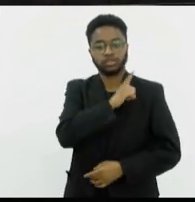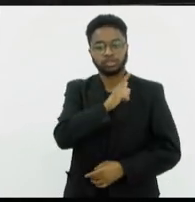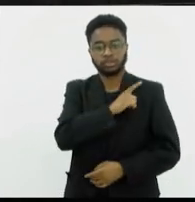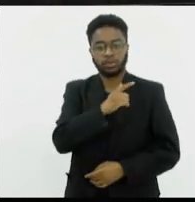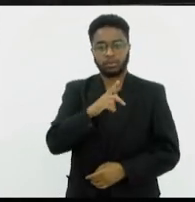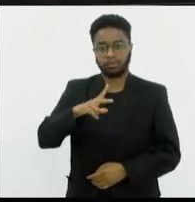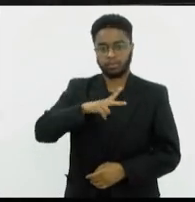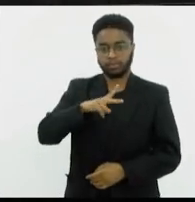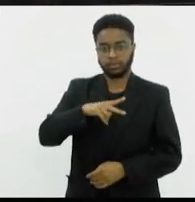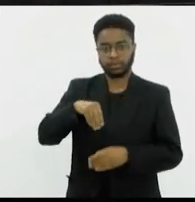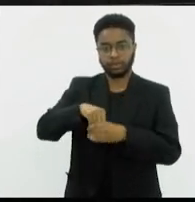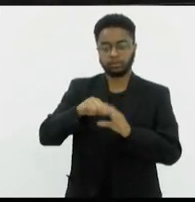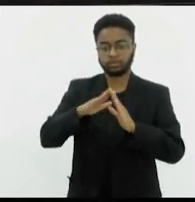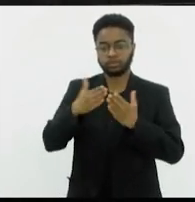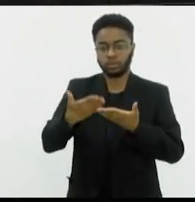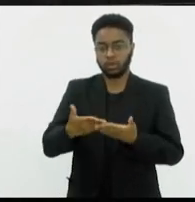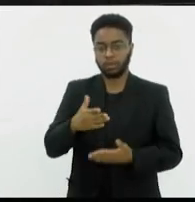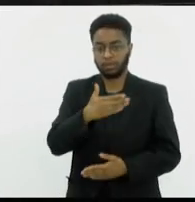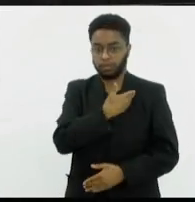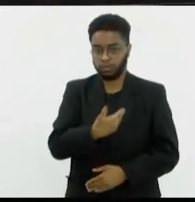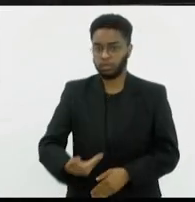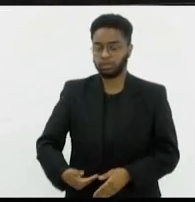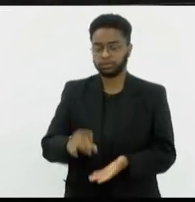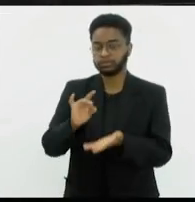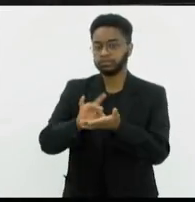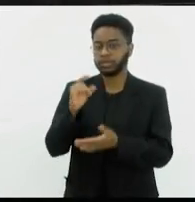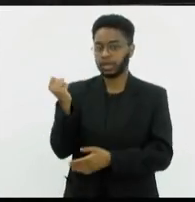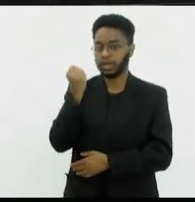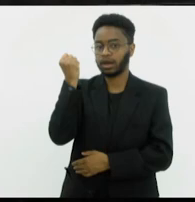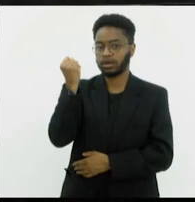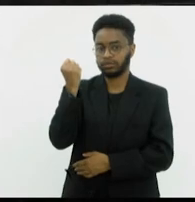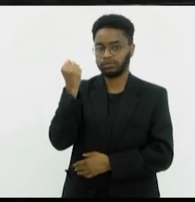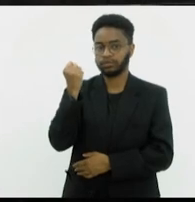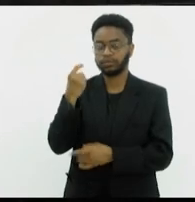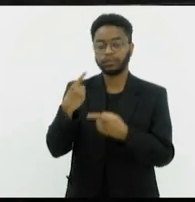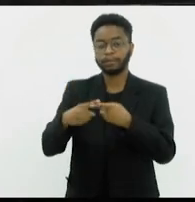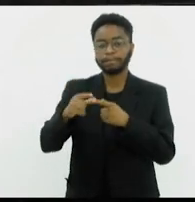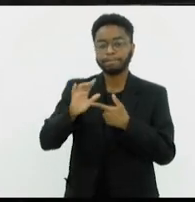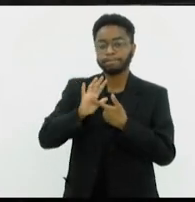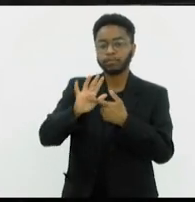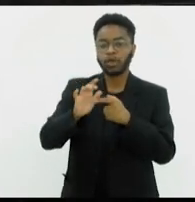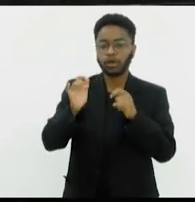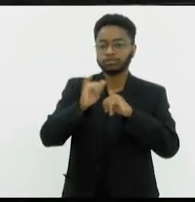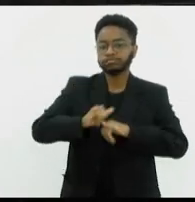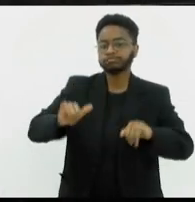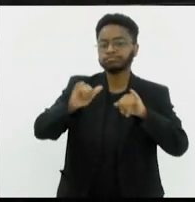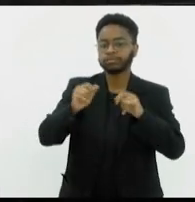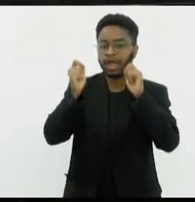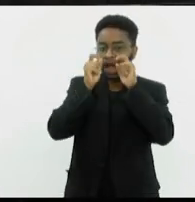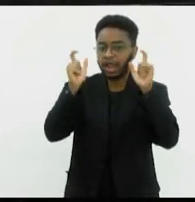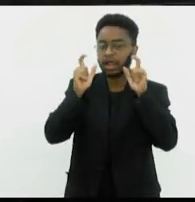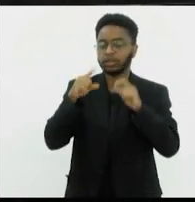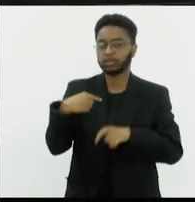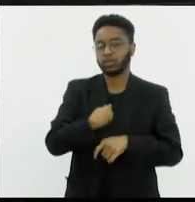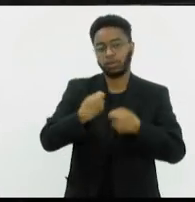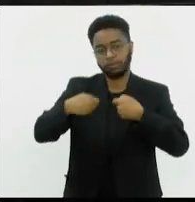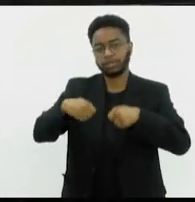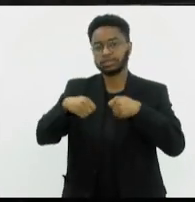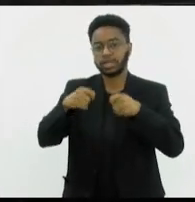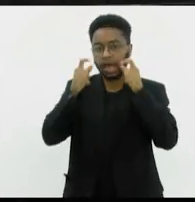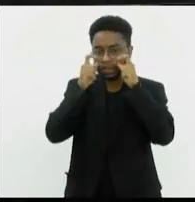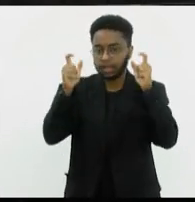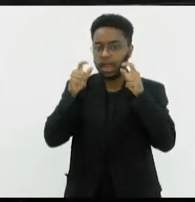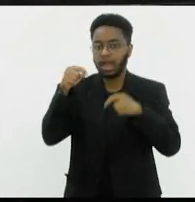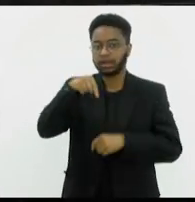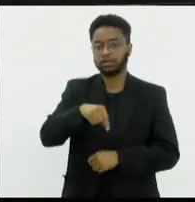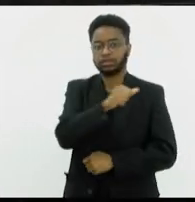nas escolas públicas é muito grave. É um sinal de alerta que a gente precisa acender aqui no estado do